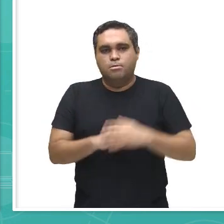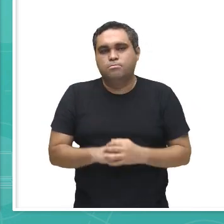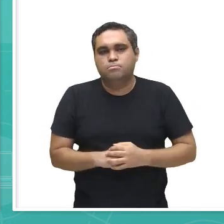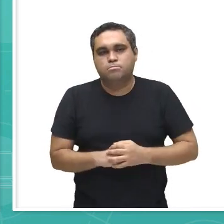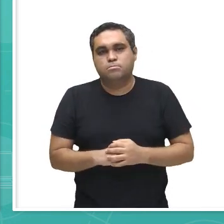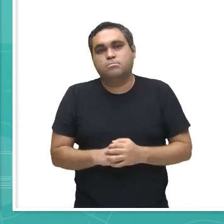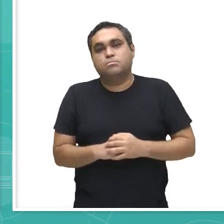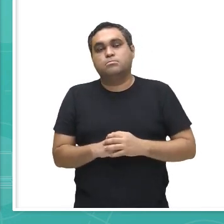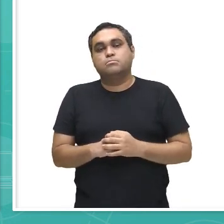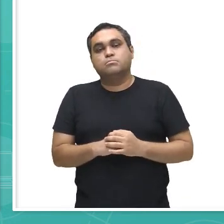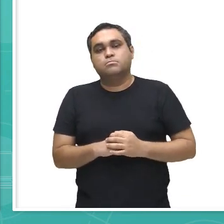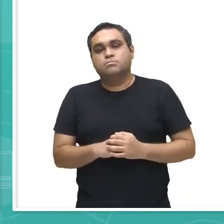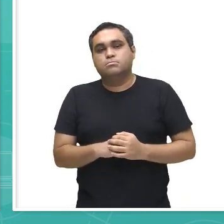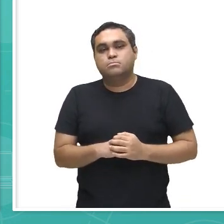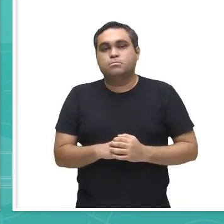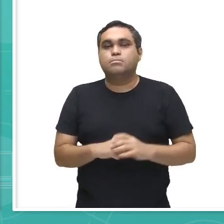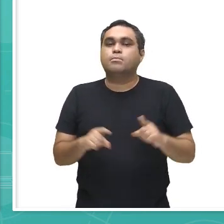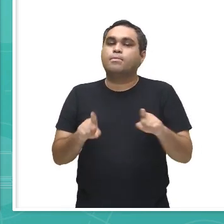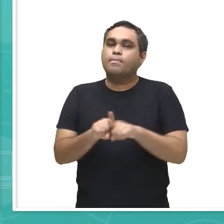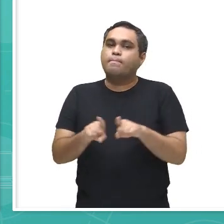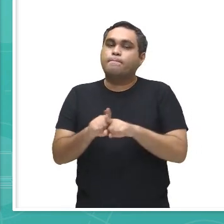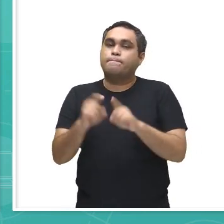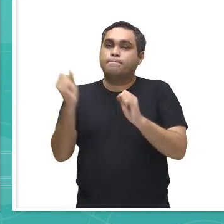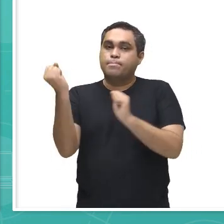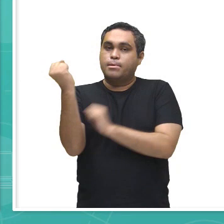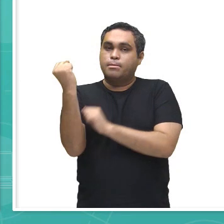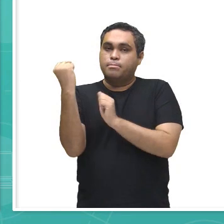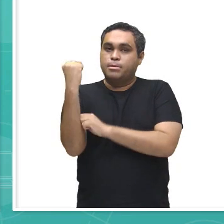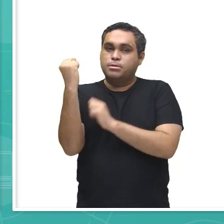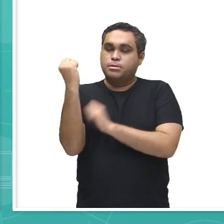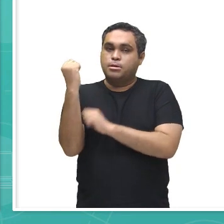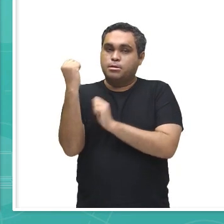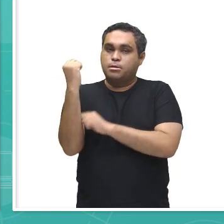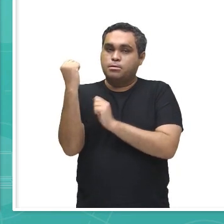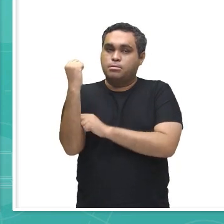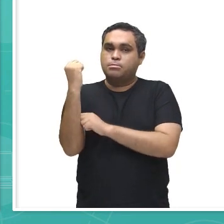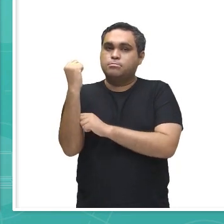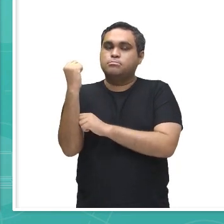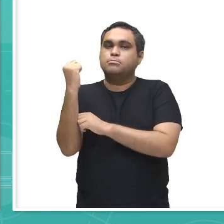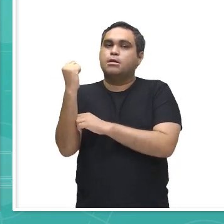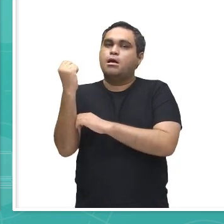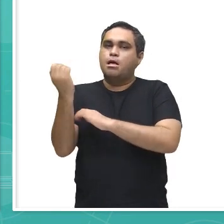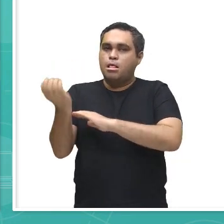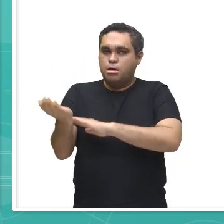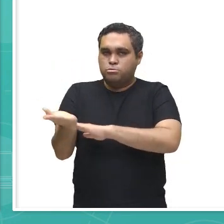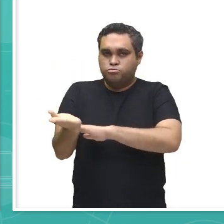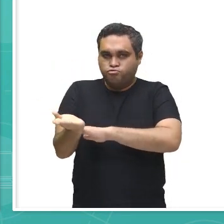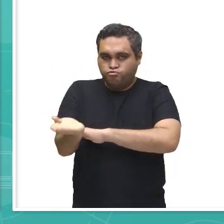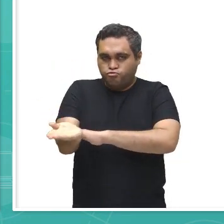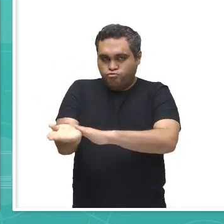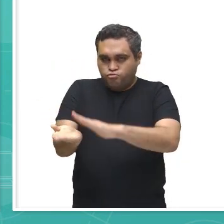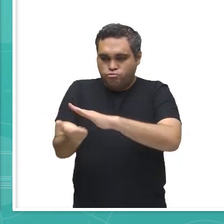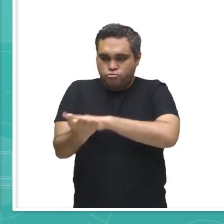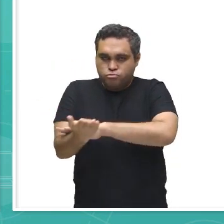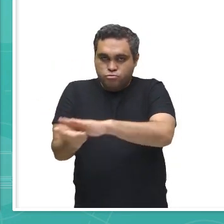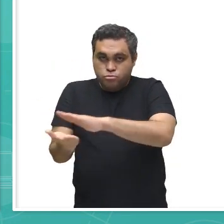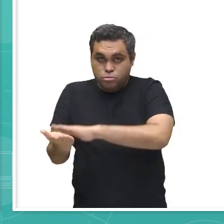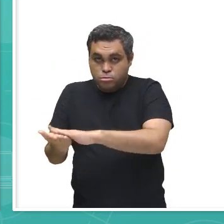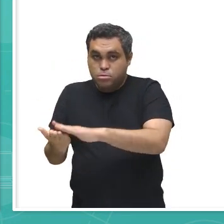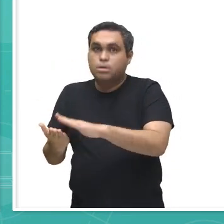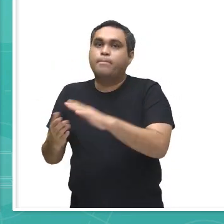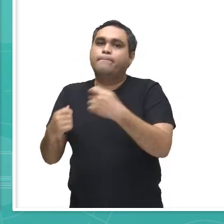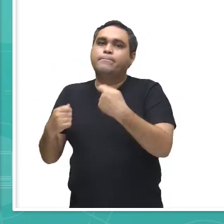Eu tenho aqui, ó, taubas de madeira. Para ela chegar nesse formato, ela também foi trabalhada.